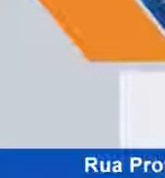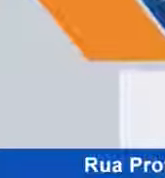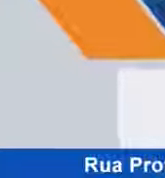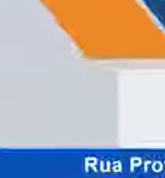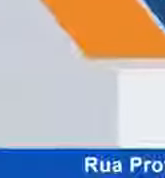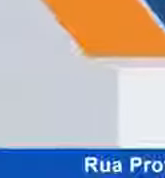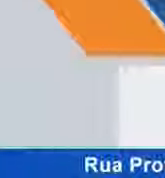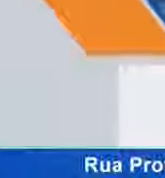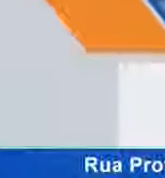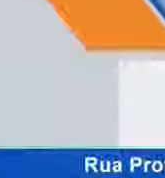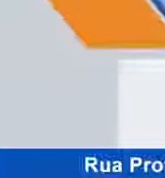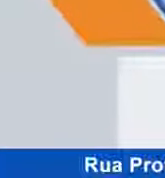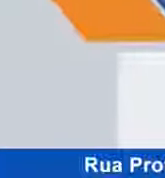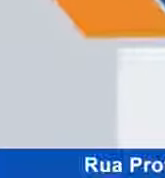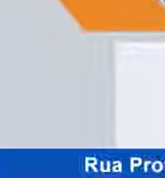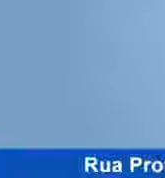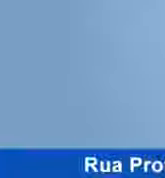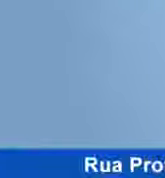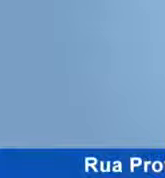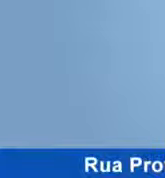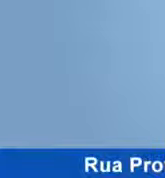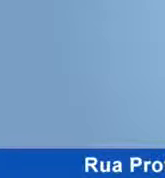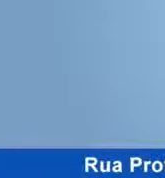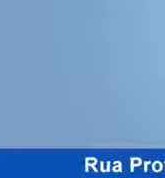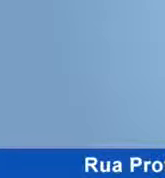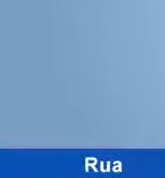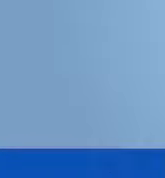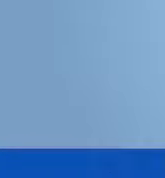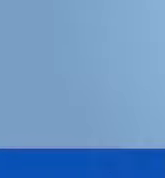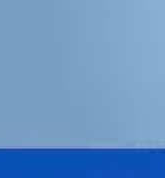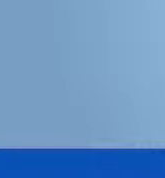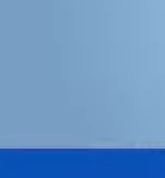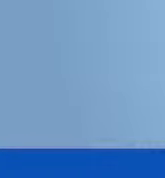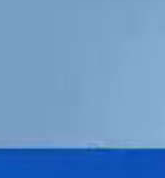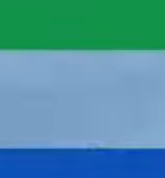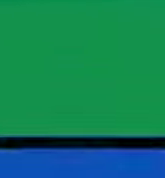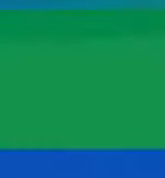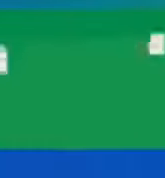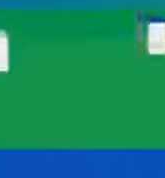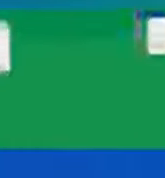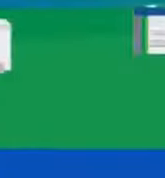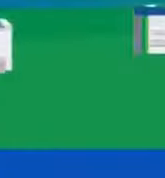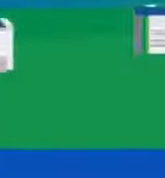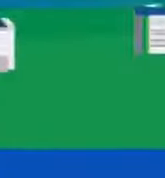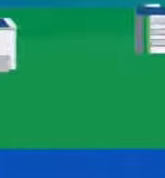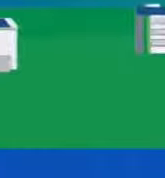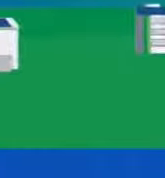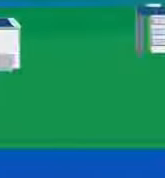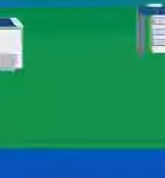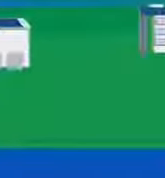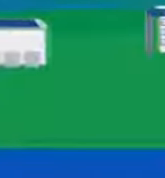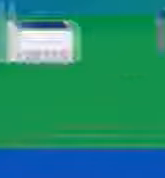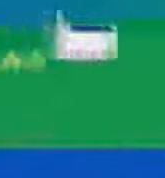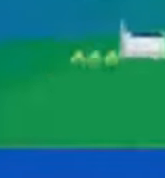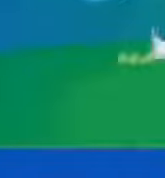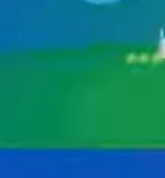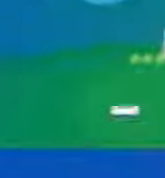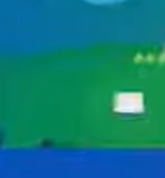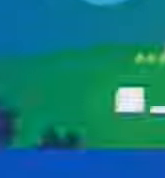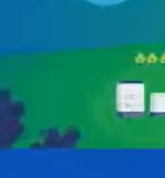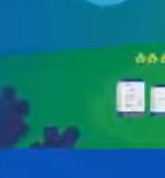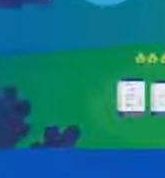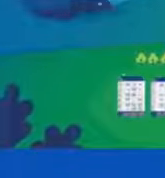conhecer a GMG Solar. Somos profissionais em fazer você economizar. Faça-nos uma visita. Além de economizar,